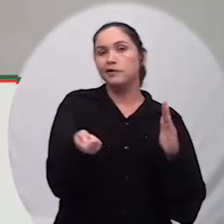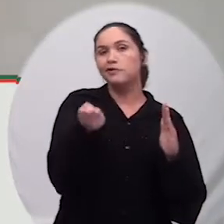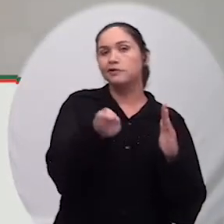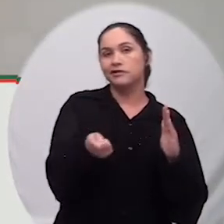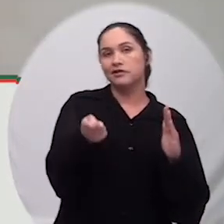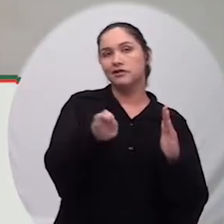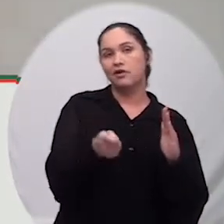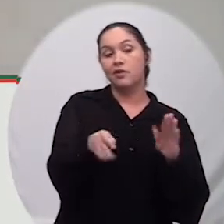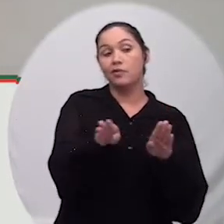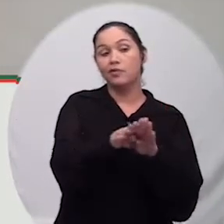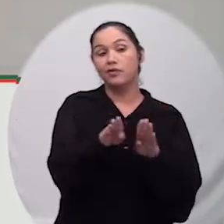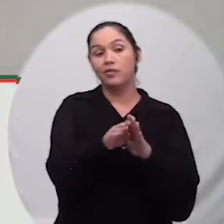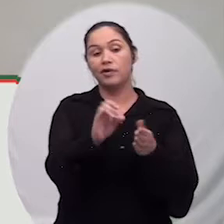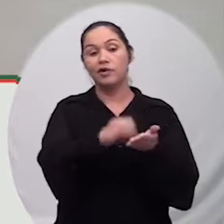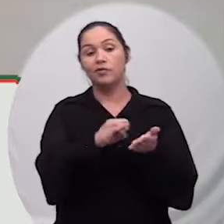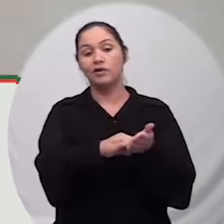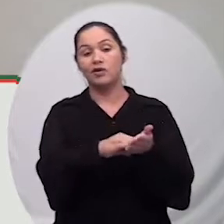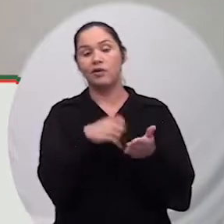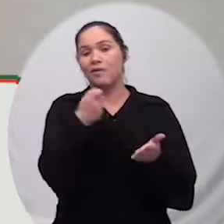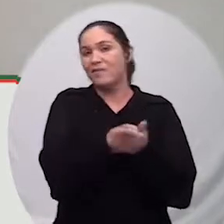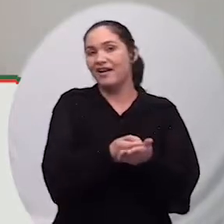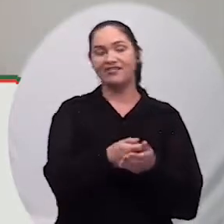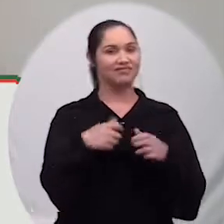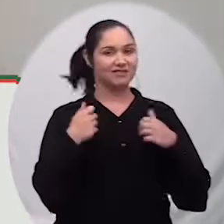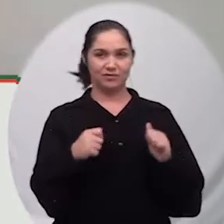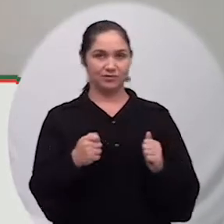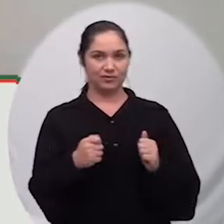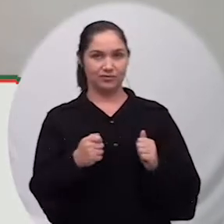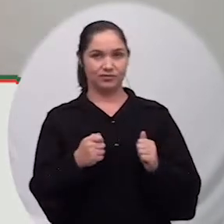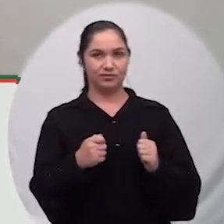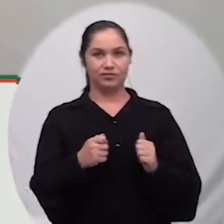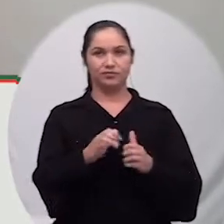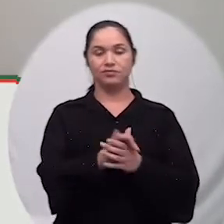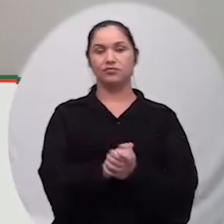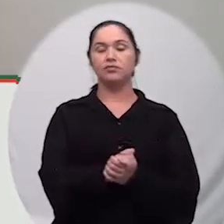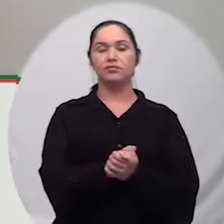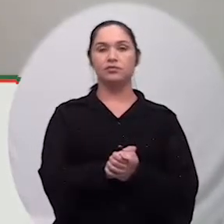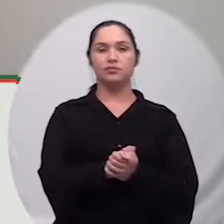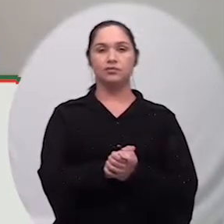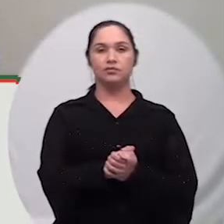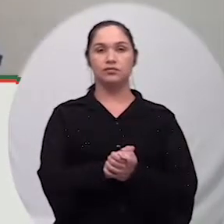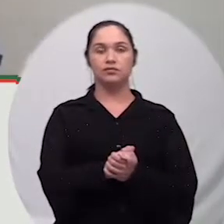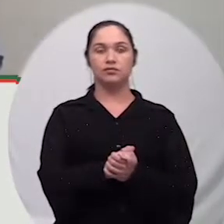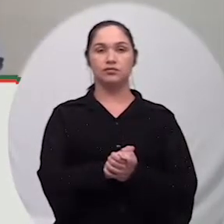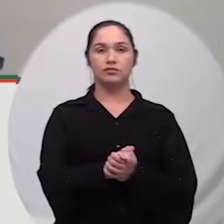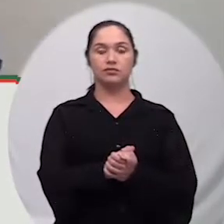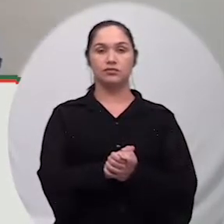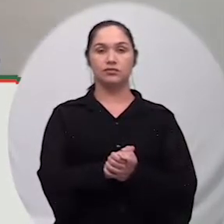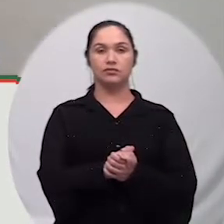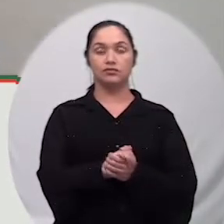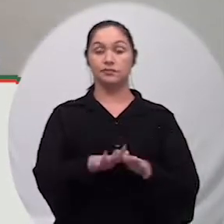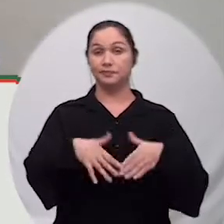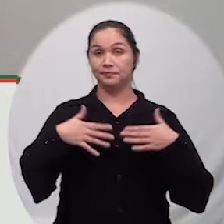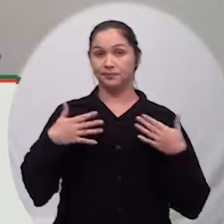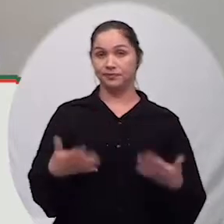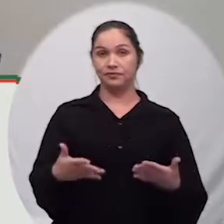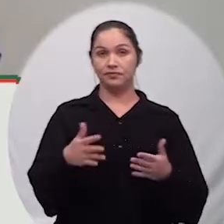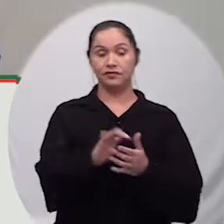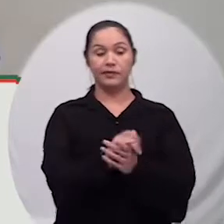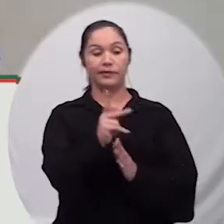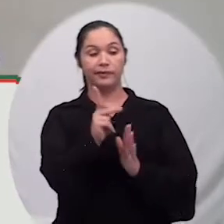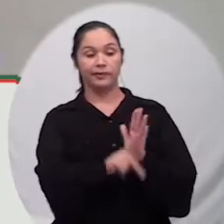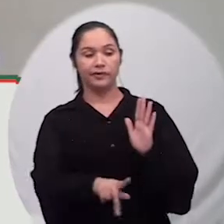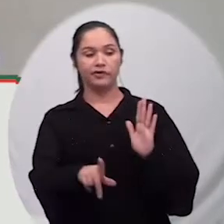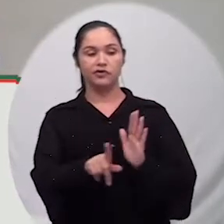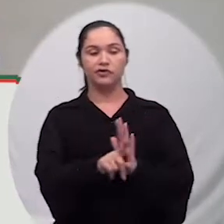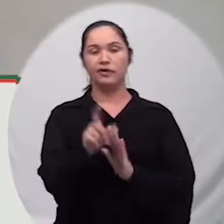prevista, enfim, exclusivamente por essa entidade. Esse nosso pequeno projeto,